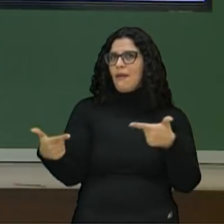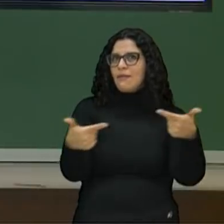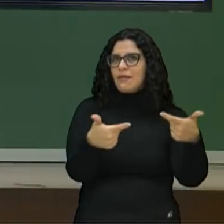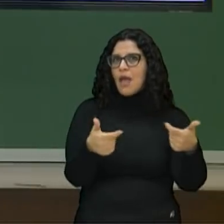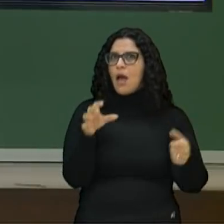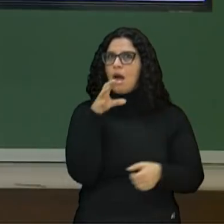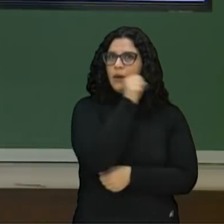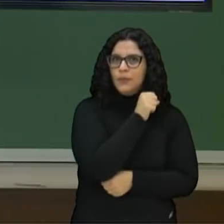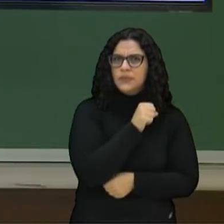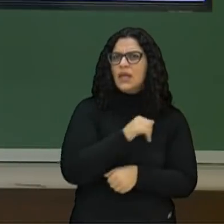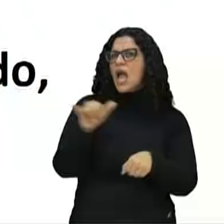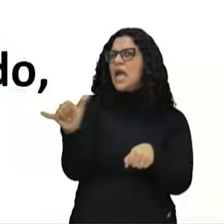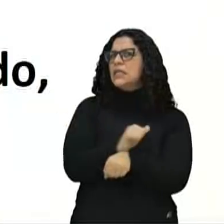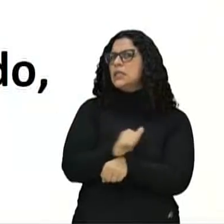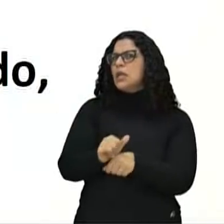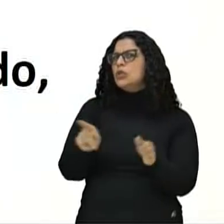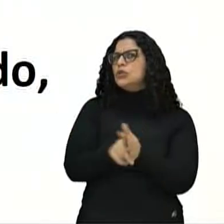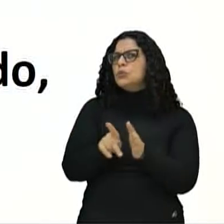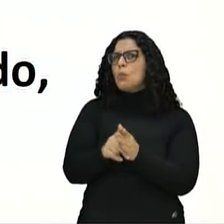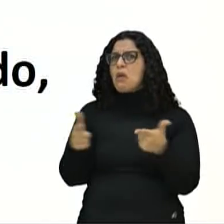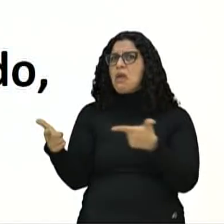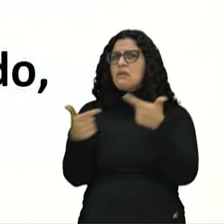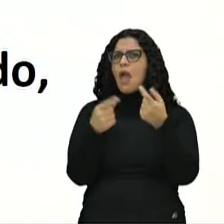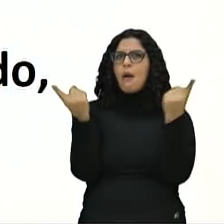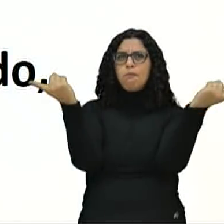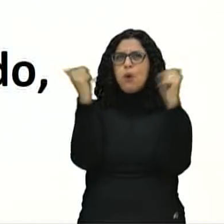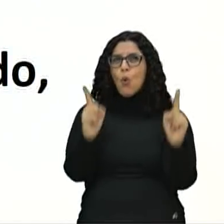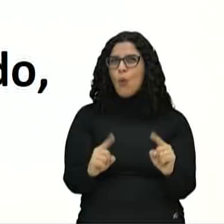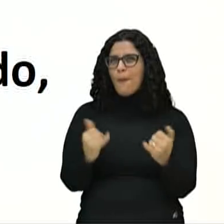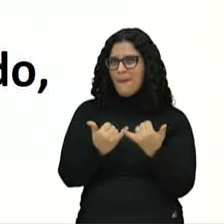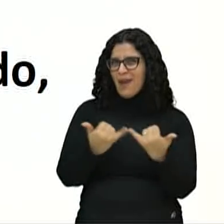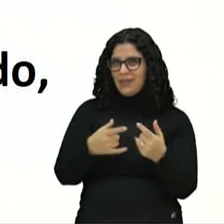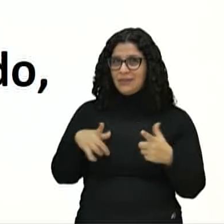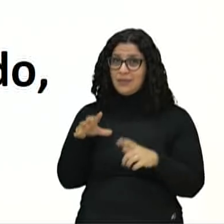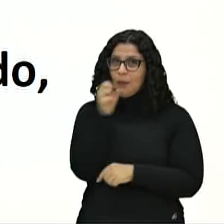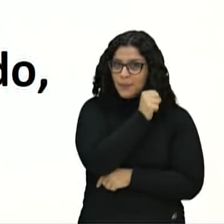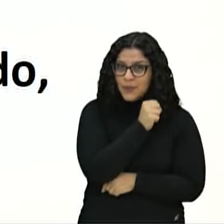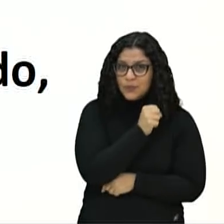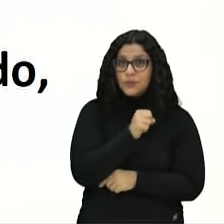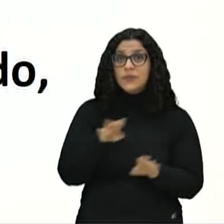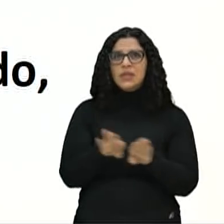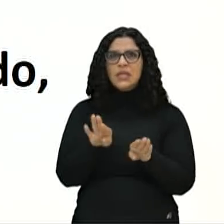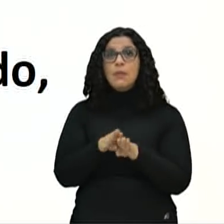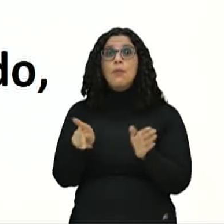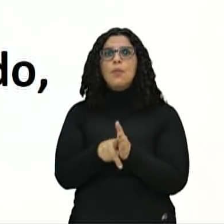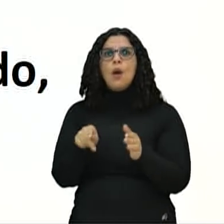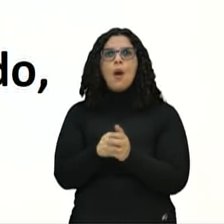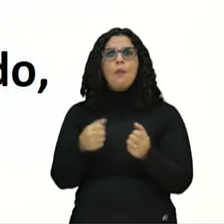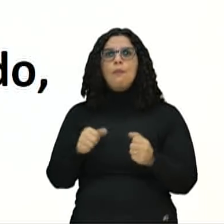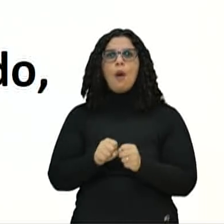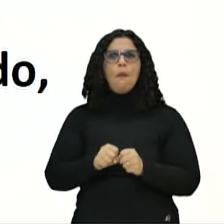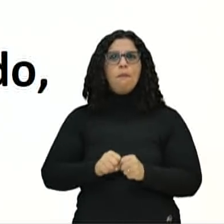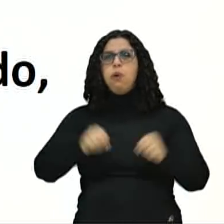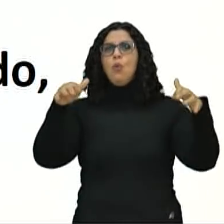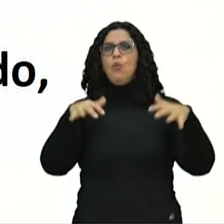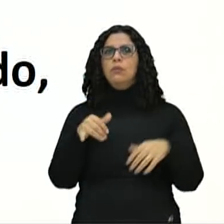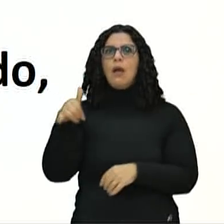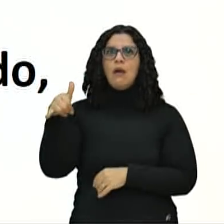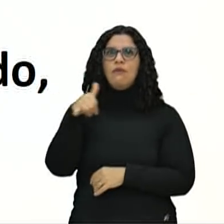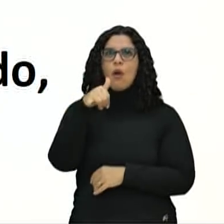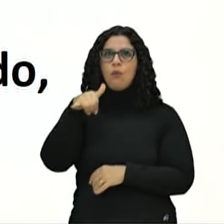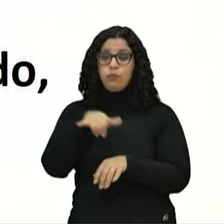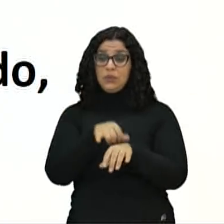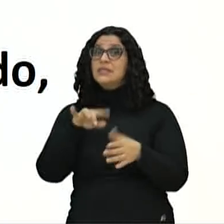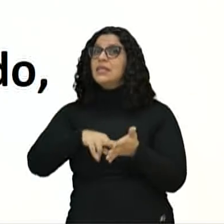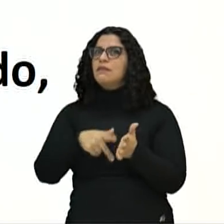Que tática é essa da guerra relâmpago? Vamos lá. Primeiro, bombardear o inimigo com a Luftwaffe.